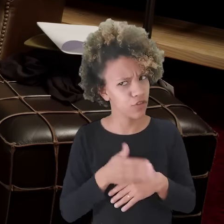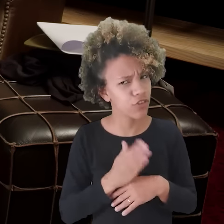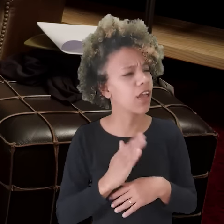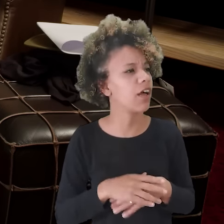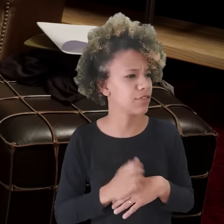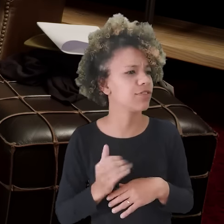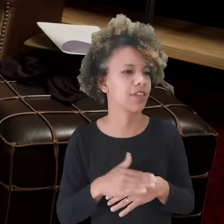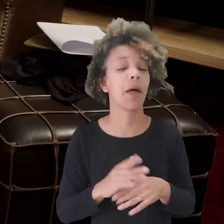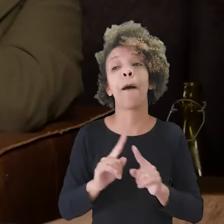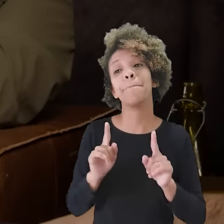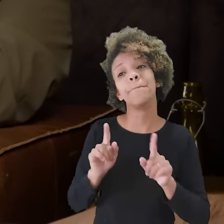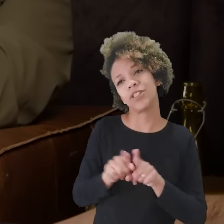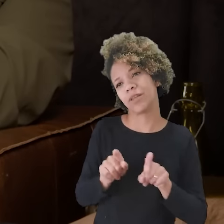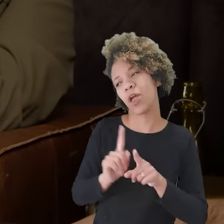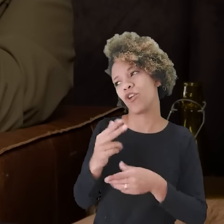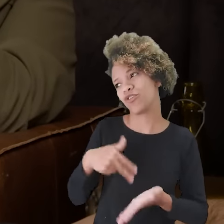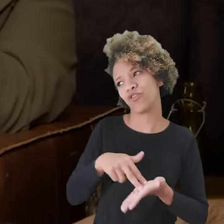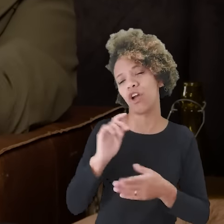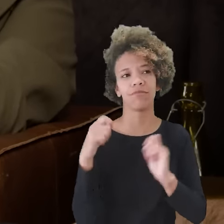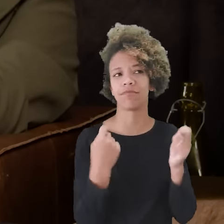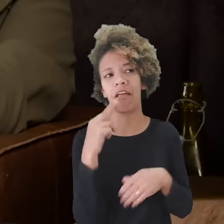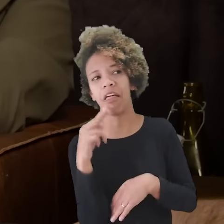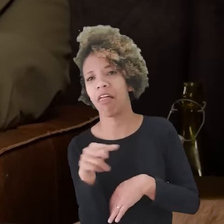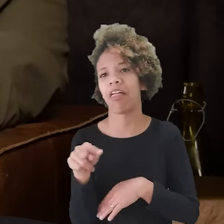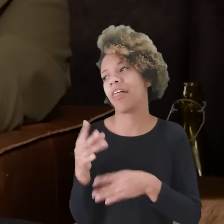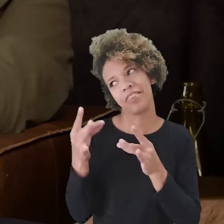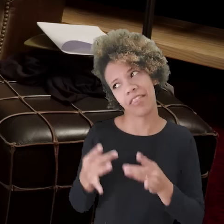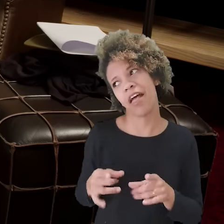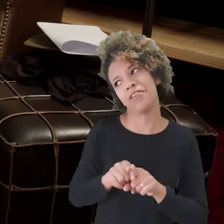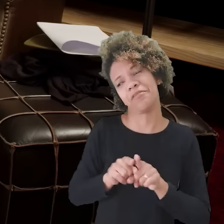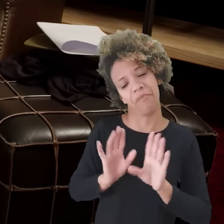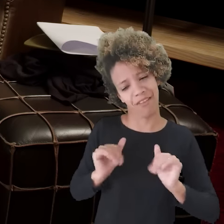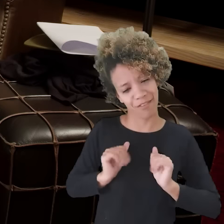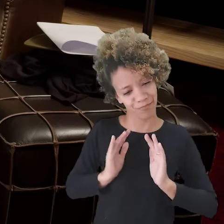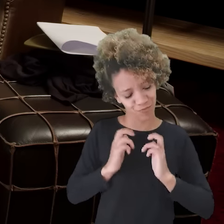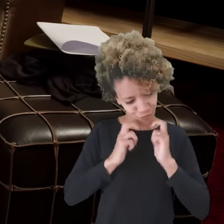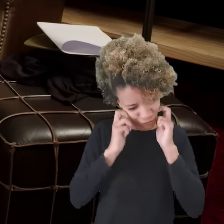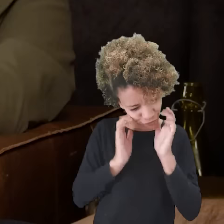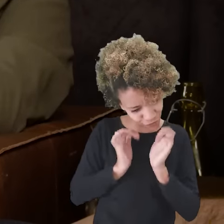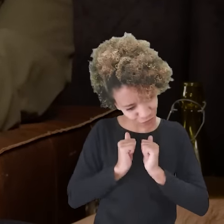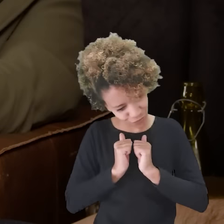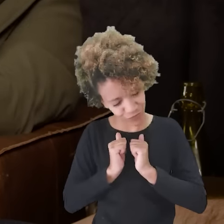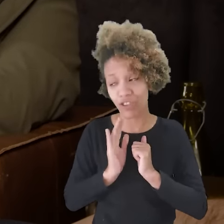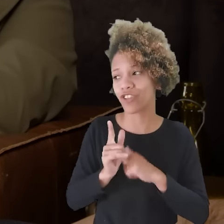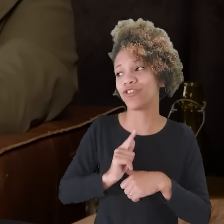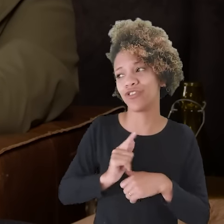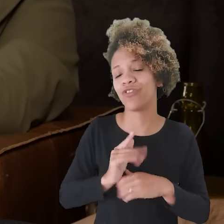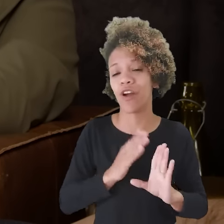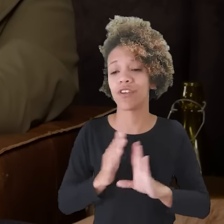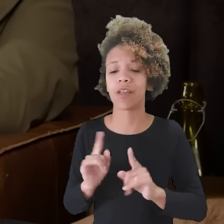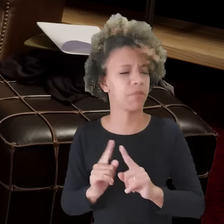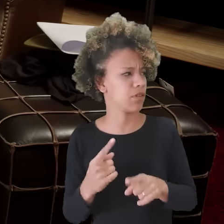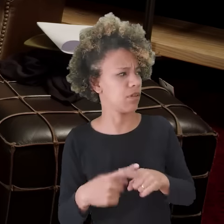fodidaço tudo não então eu também não vou na balada dar em cima de mulher também tem esse detalhe eu sou tímido né Eu já tive essa essa